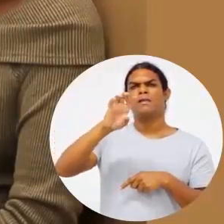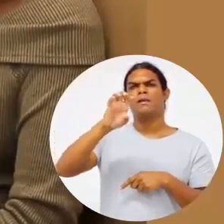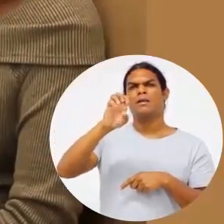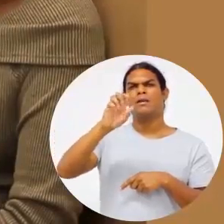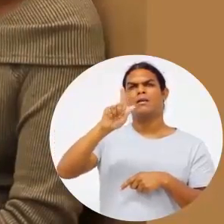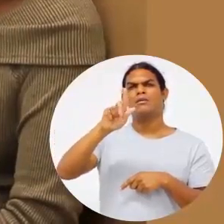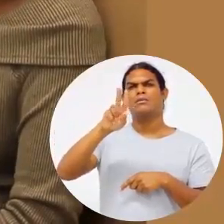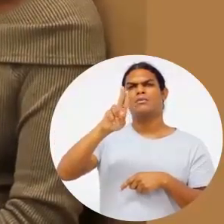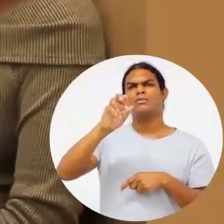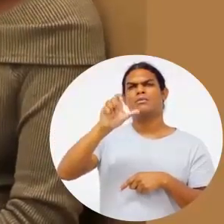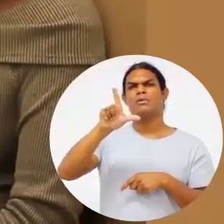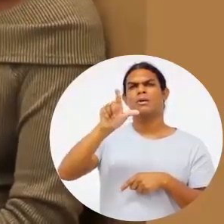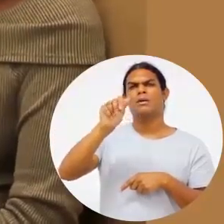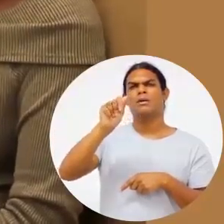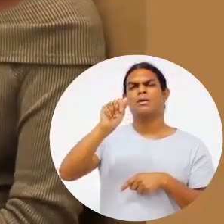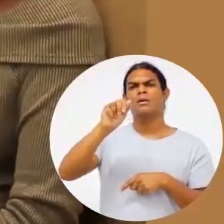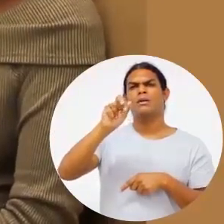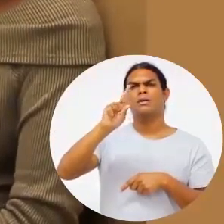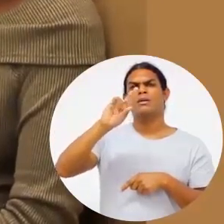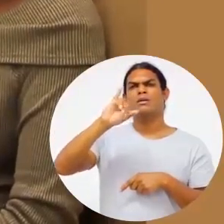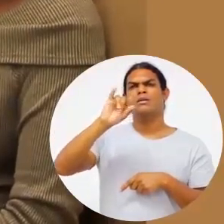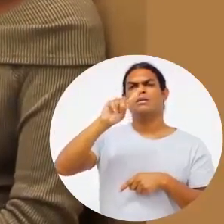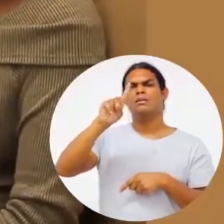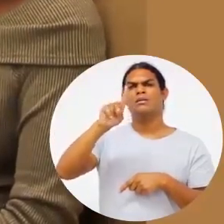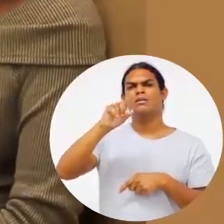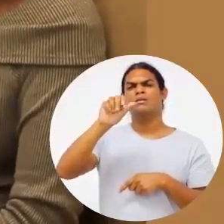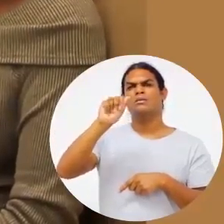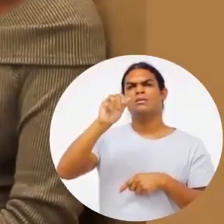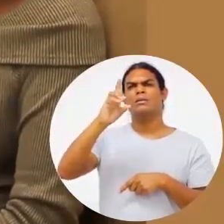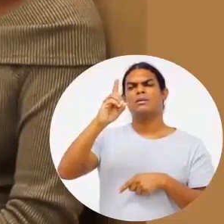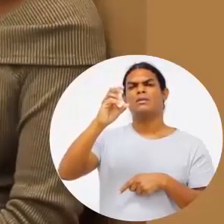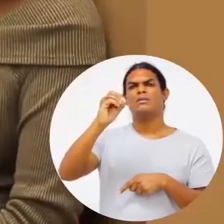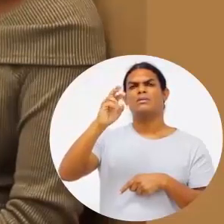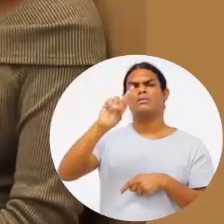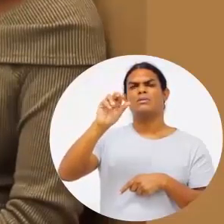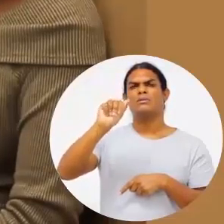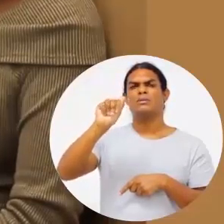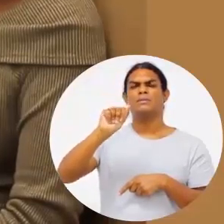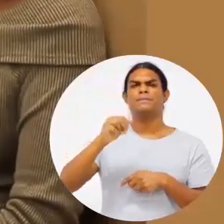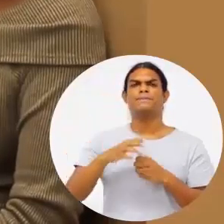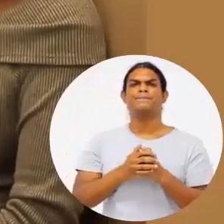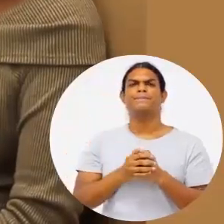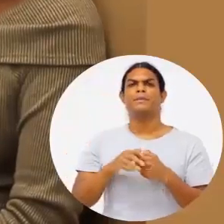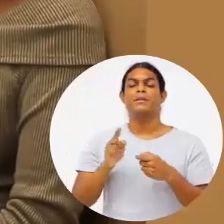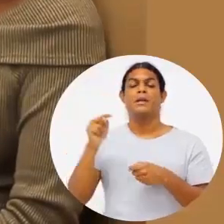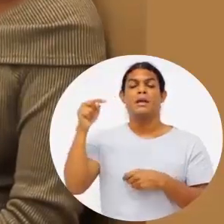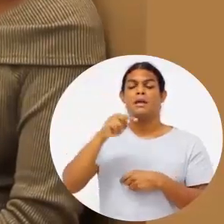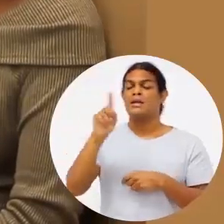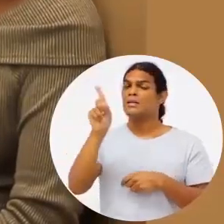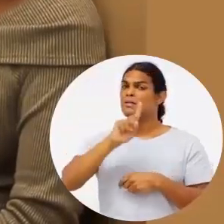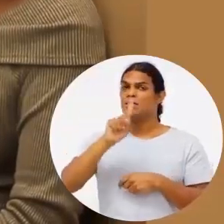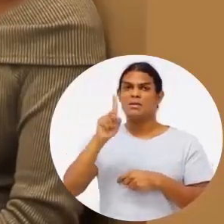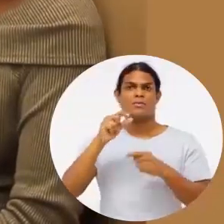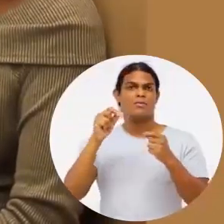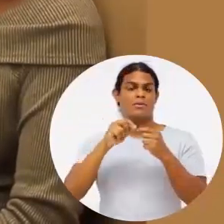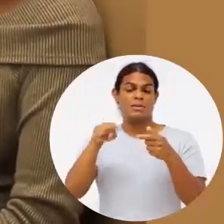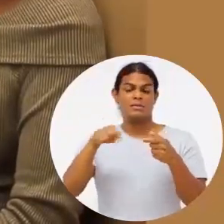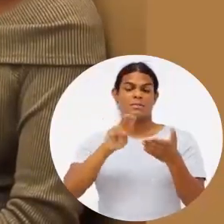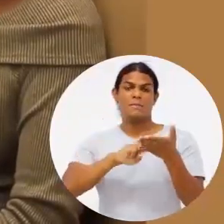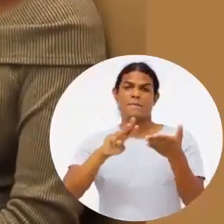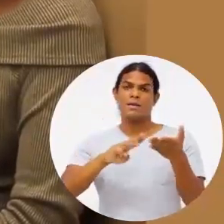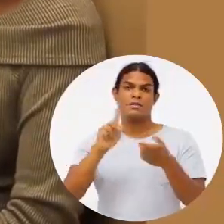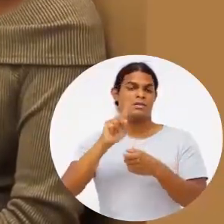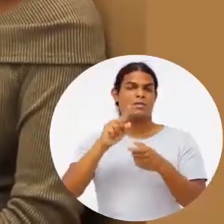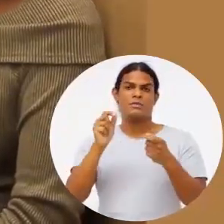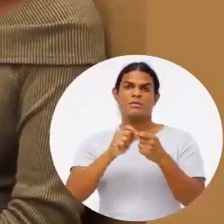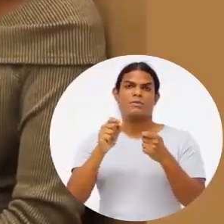uma estruturação bonita, assim, muito organizada, mas eu volto à questão inicial. Ela não foi pensada para ambiente